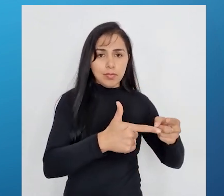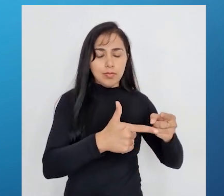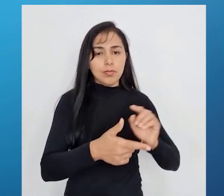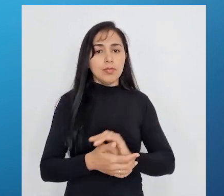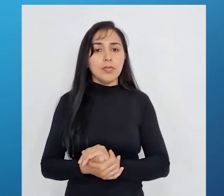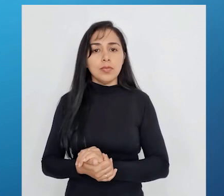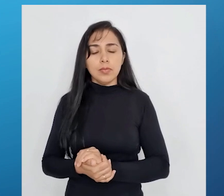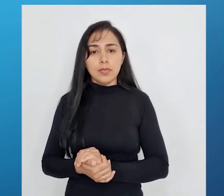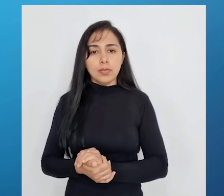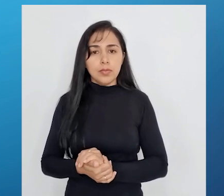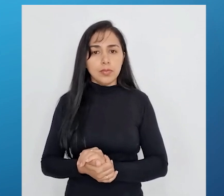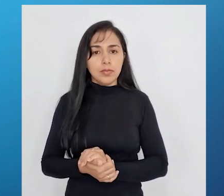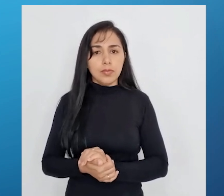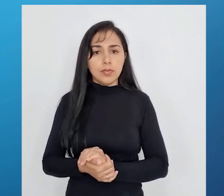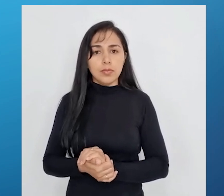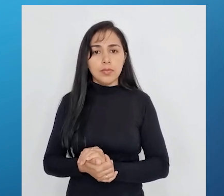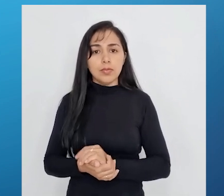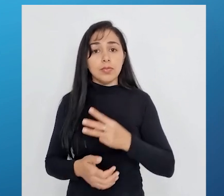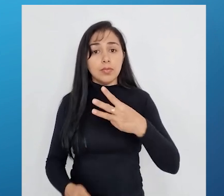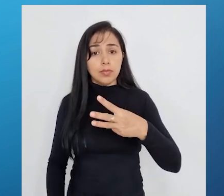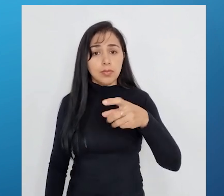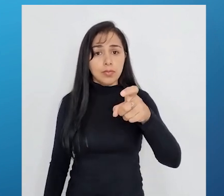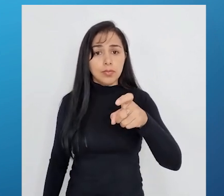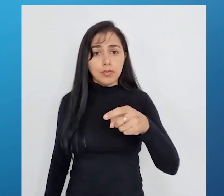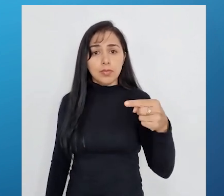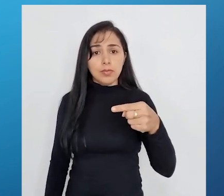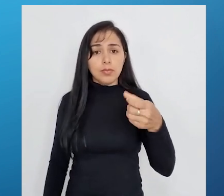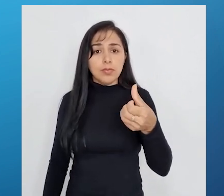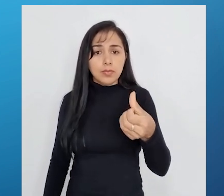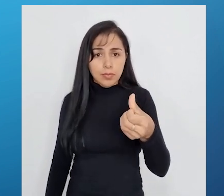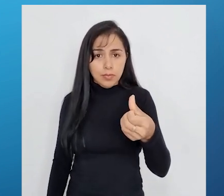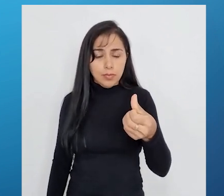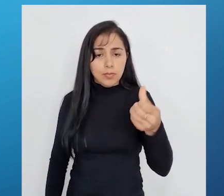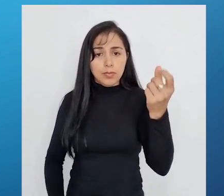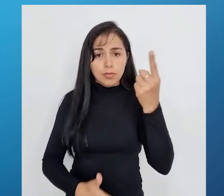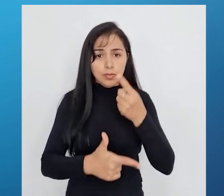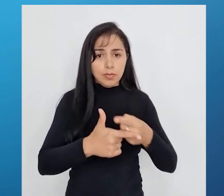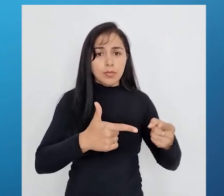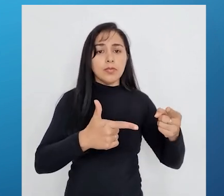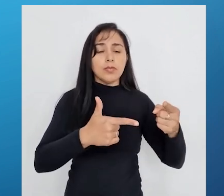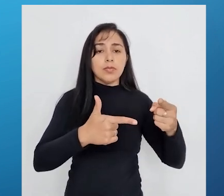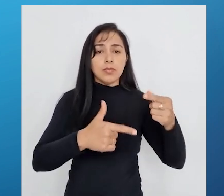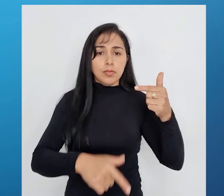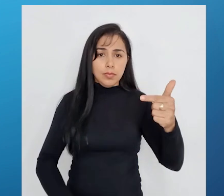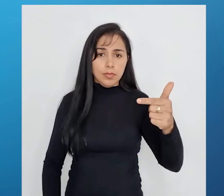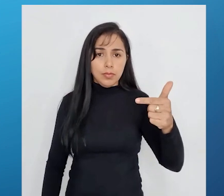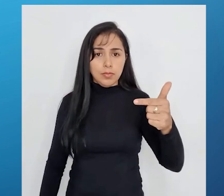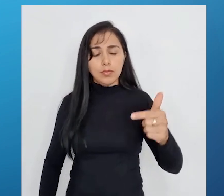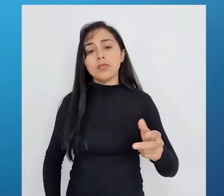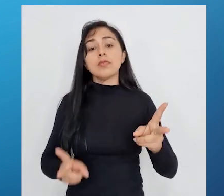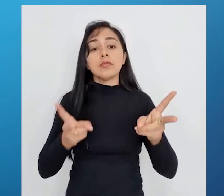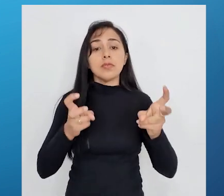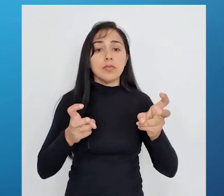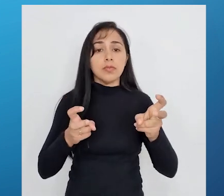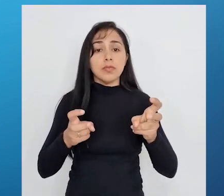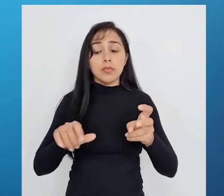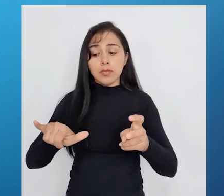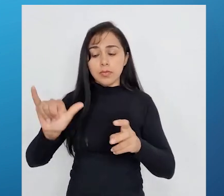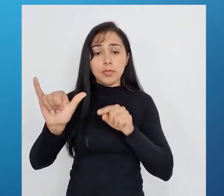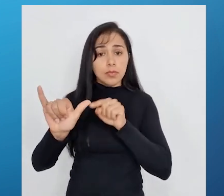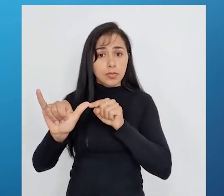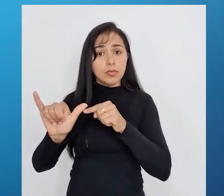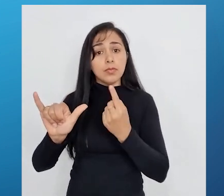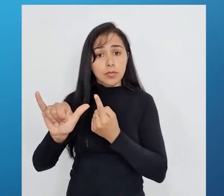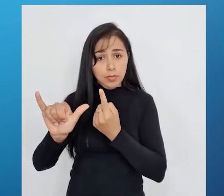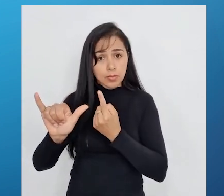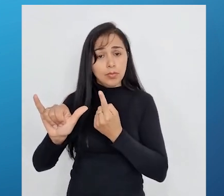Então, 3x menos 6 dividido para 2. Você observa que a gente isolou y, e aqui a gente